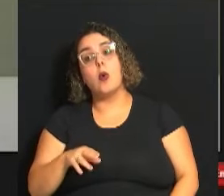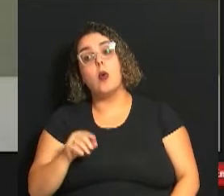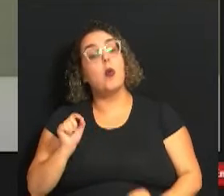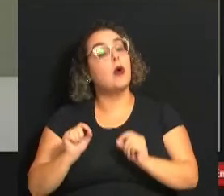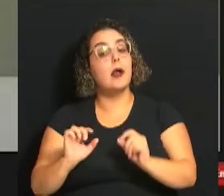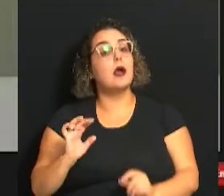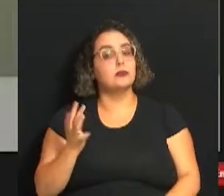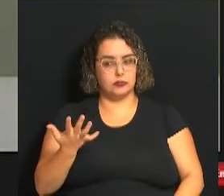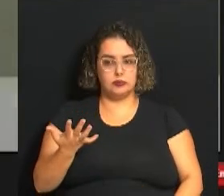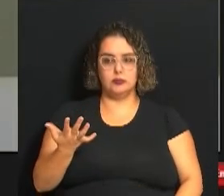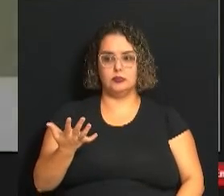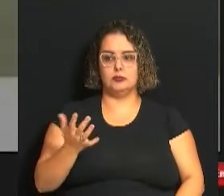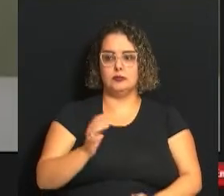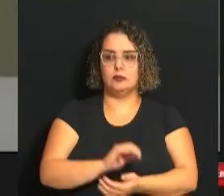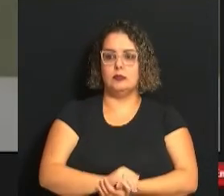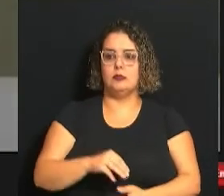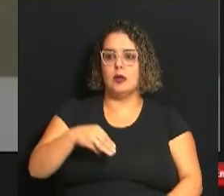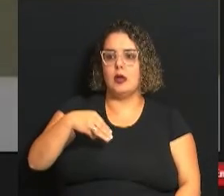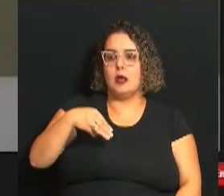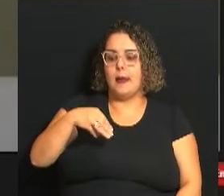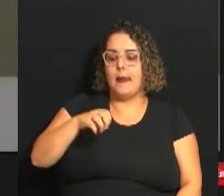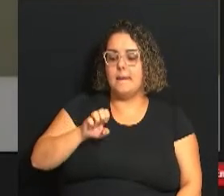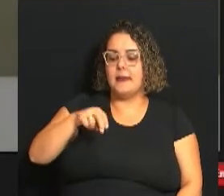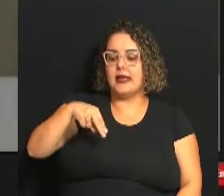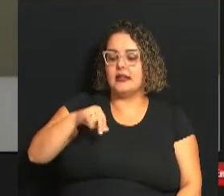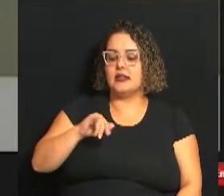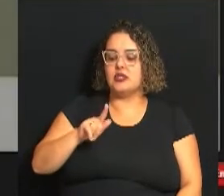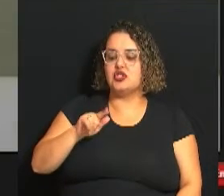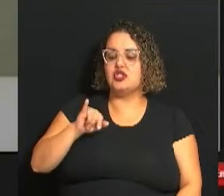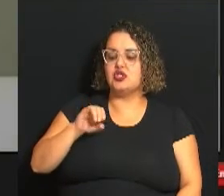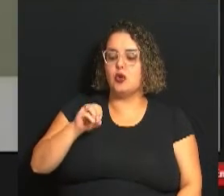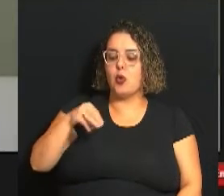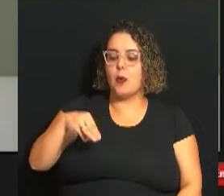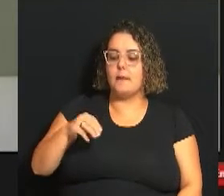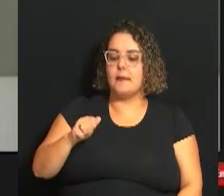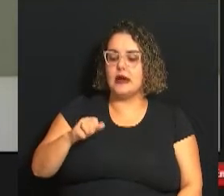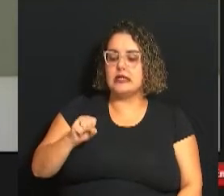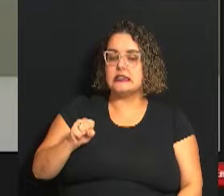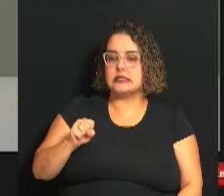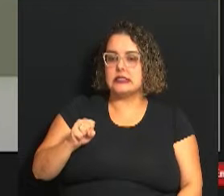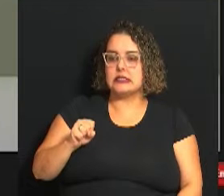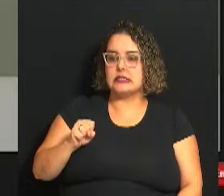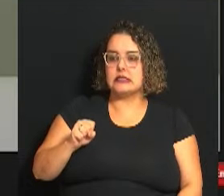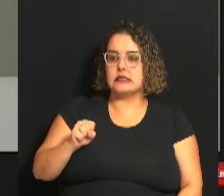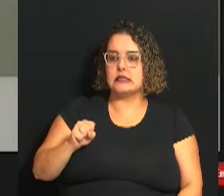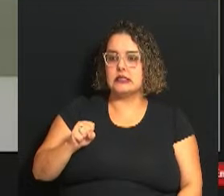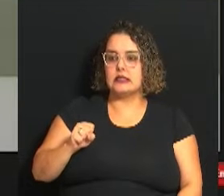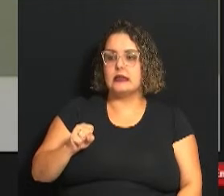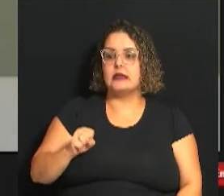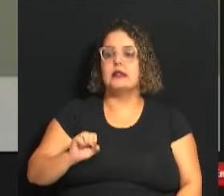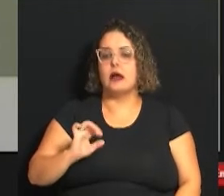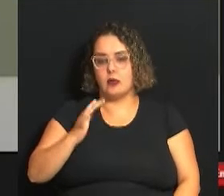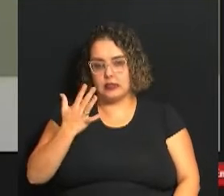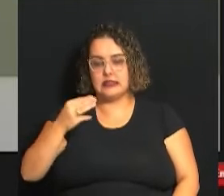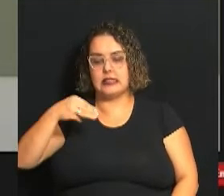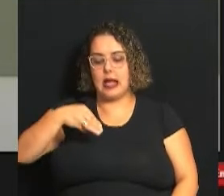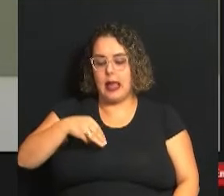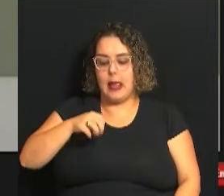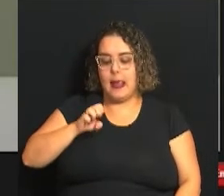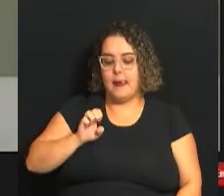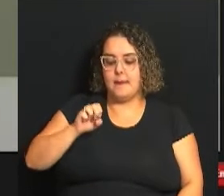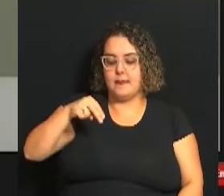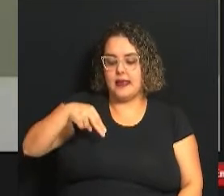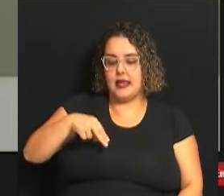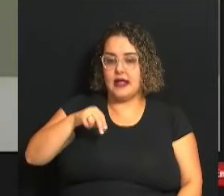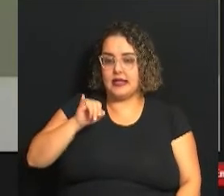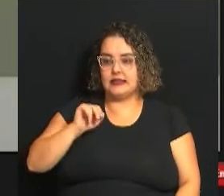Os meningiomas, por exemplo, que são tumores que começam na meninge, que é aquela membrana que